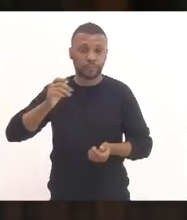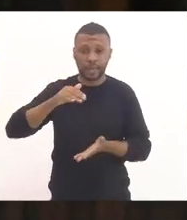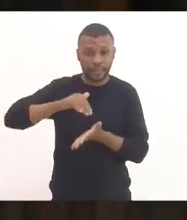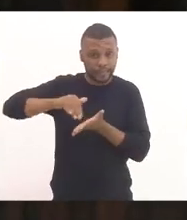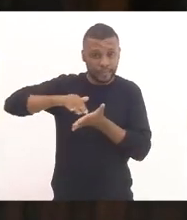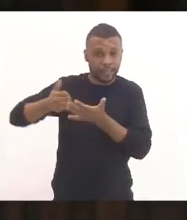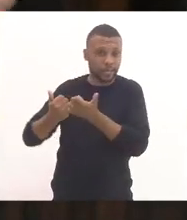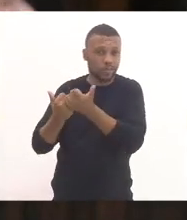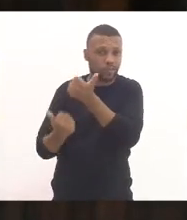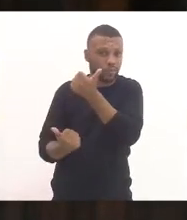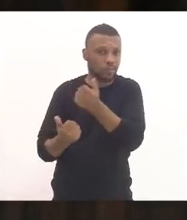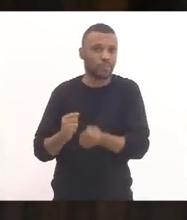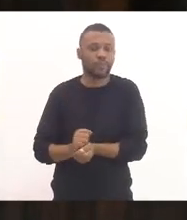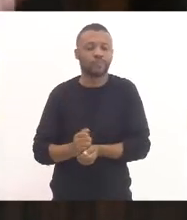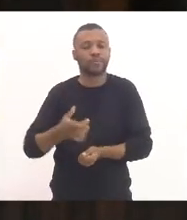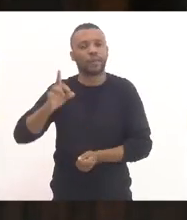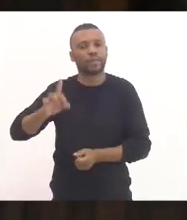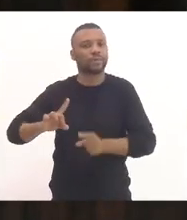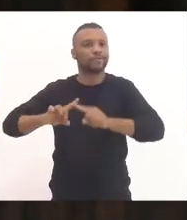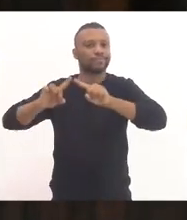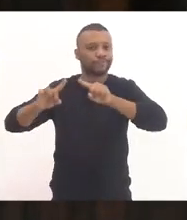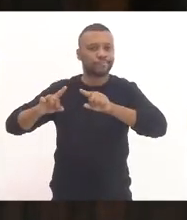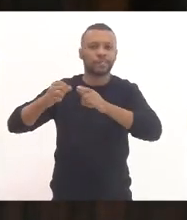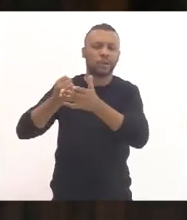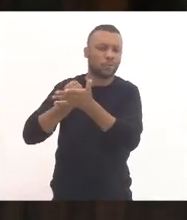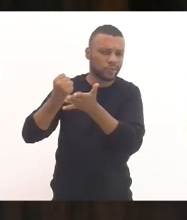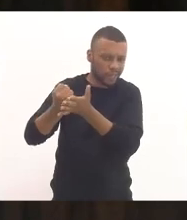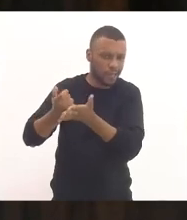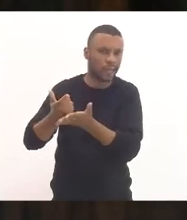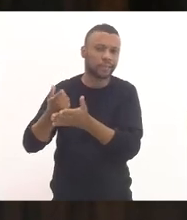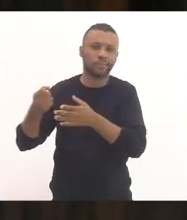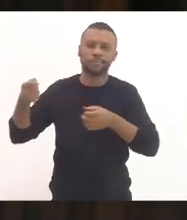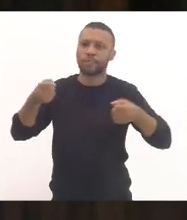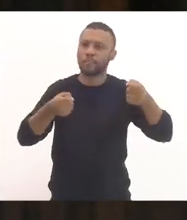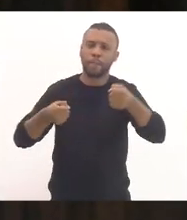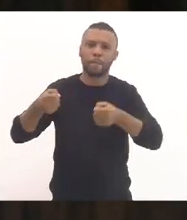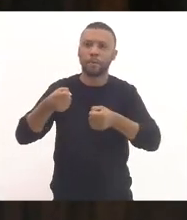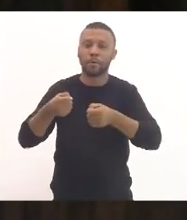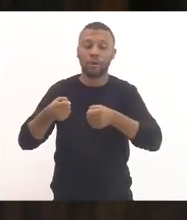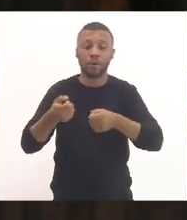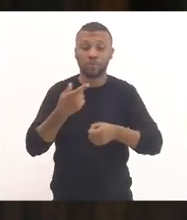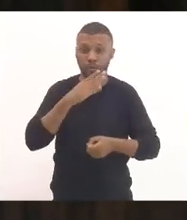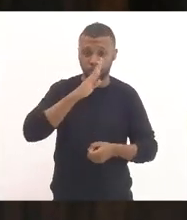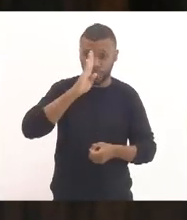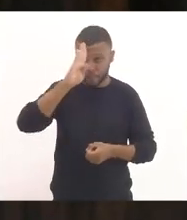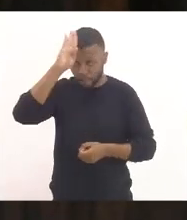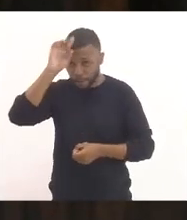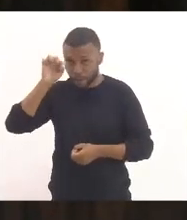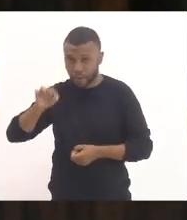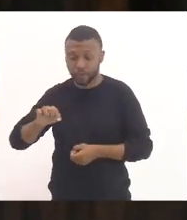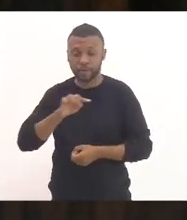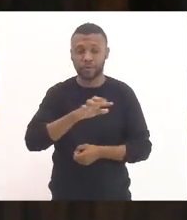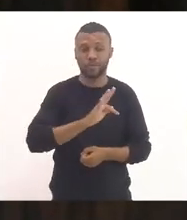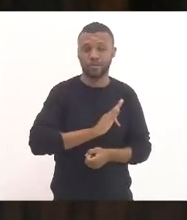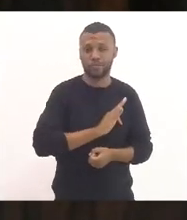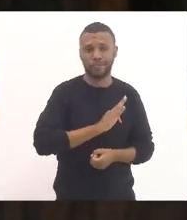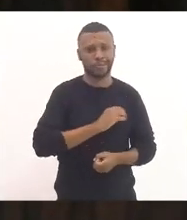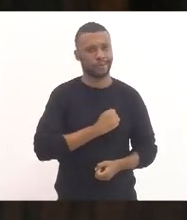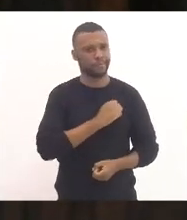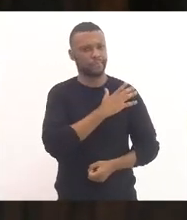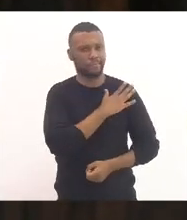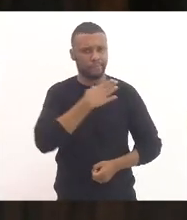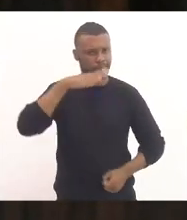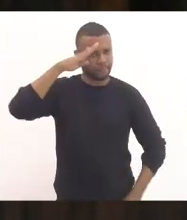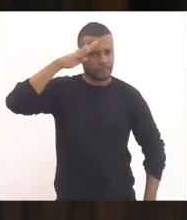a direção de pessoal de ambas as corporações e infelizmente a gente não percebe pacca esse